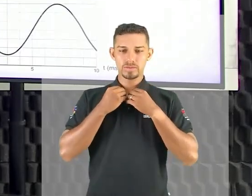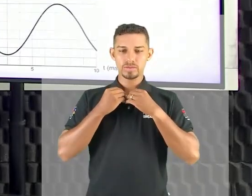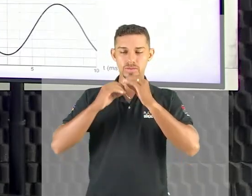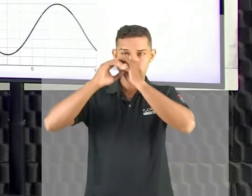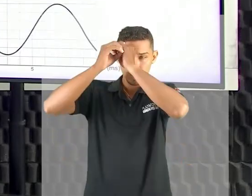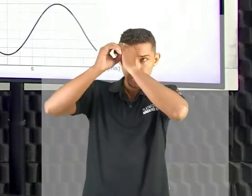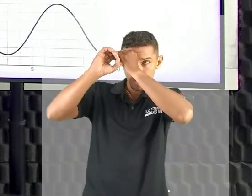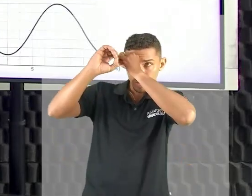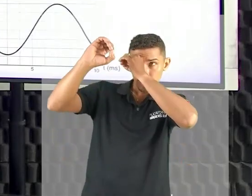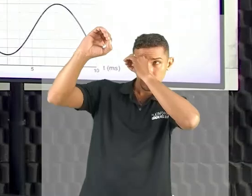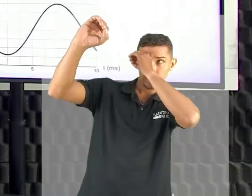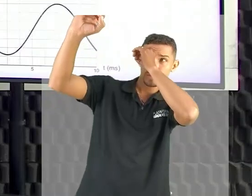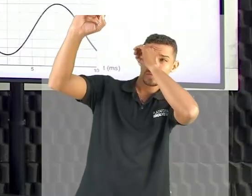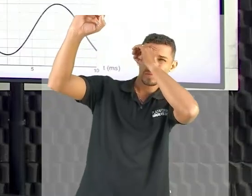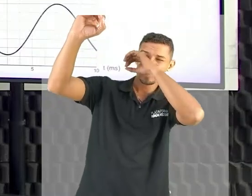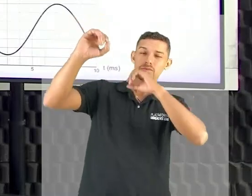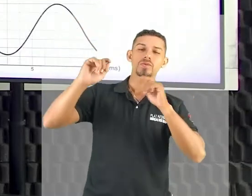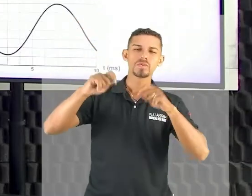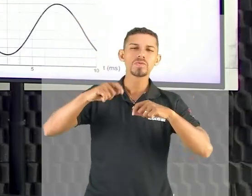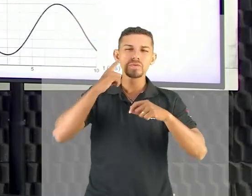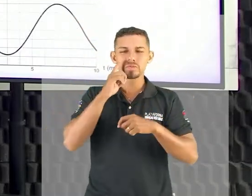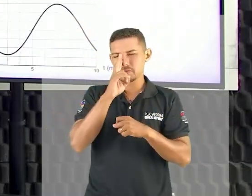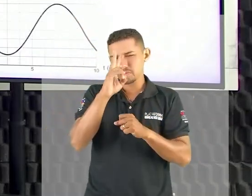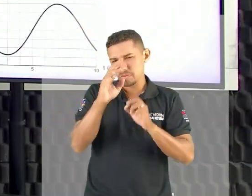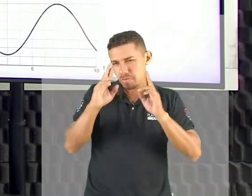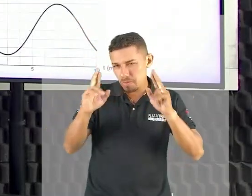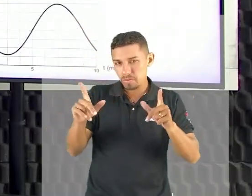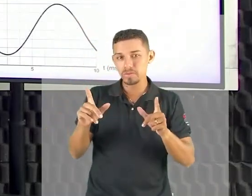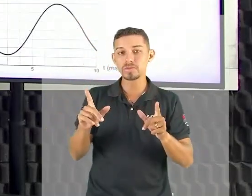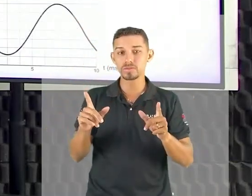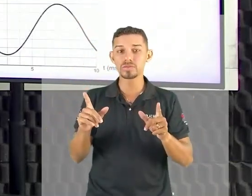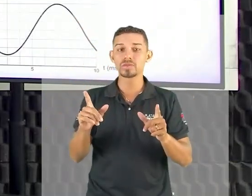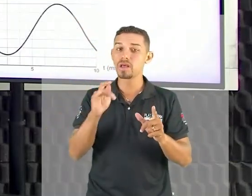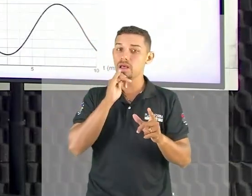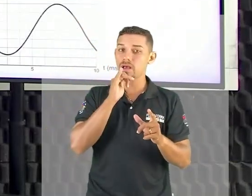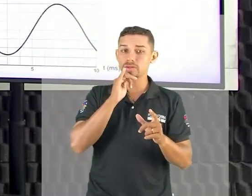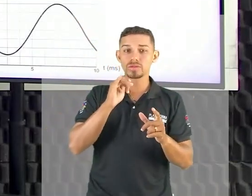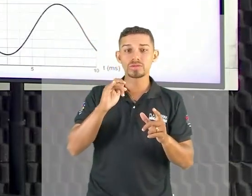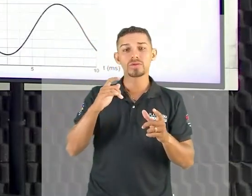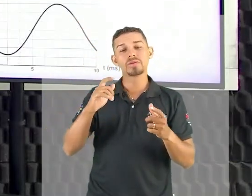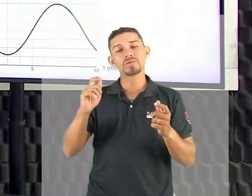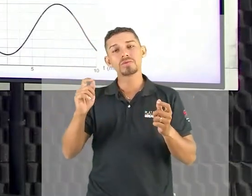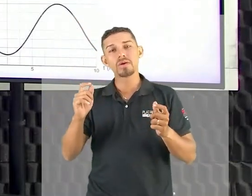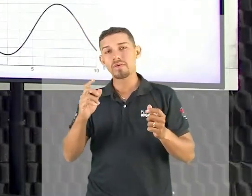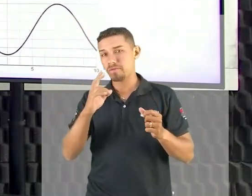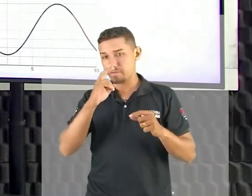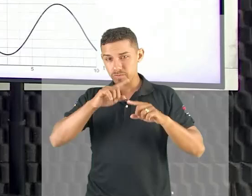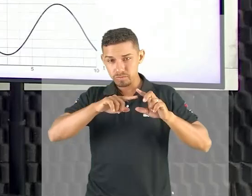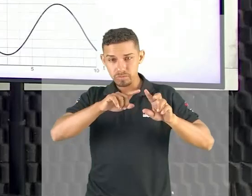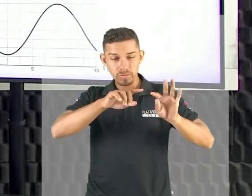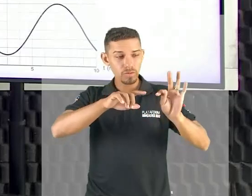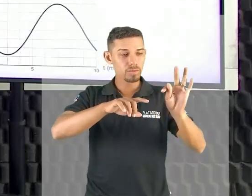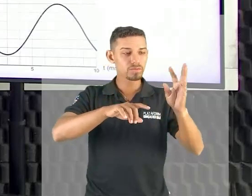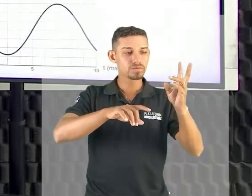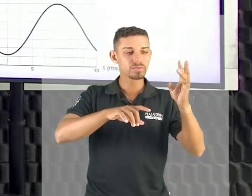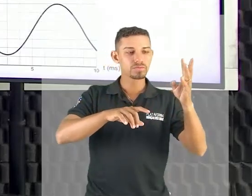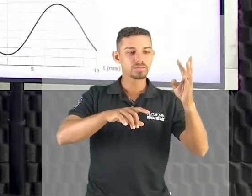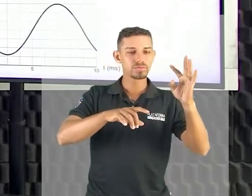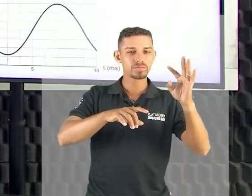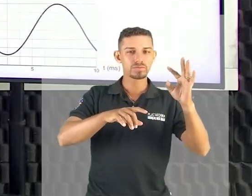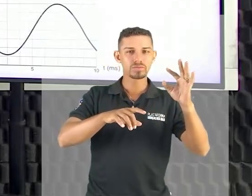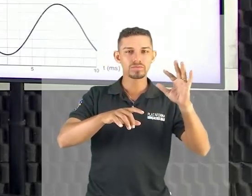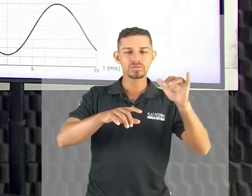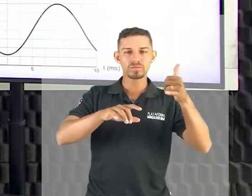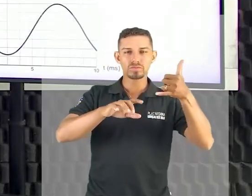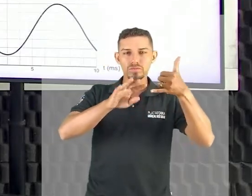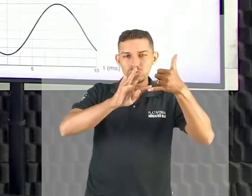instrumento que permite observar uma diferença de potencial uma tensão uma voltagem que é aquilo que tá lá na tomada da sua casa que